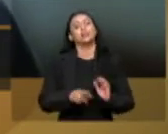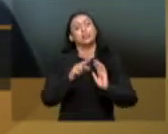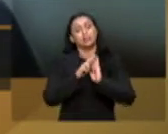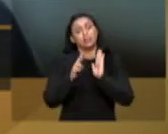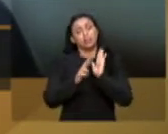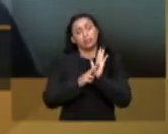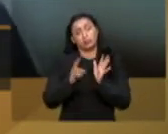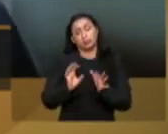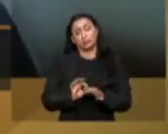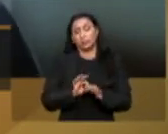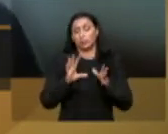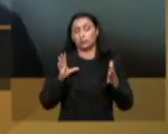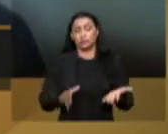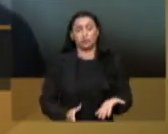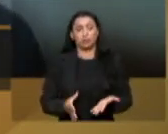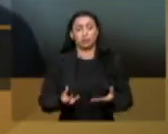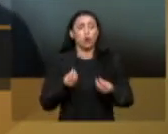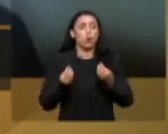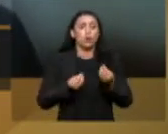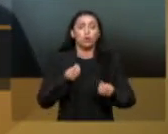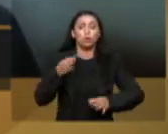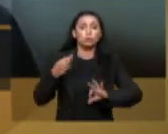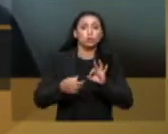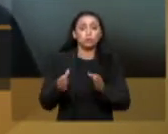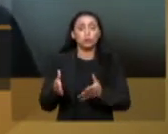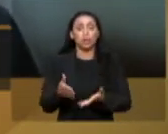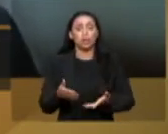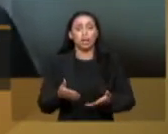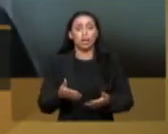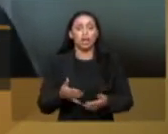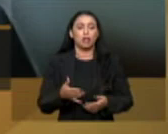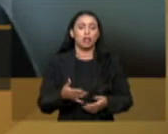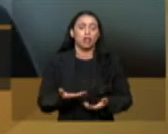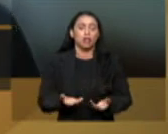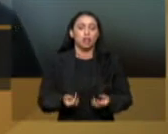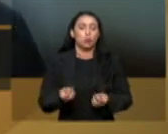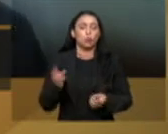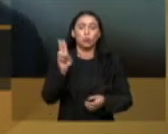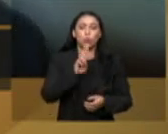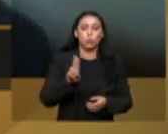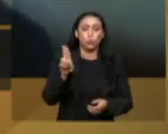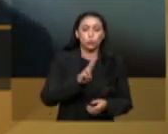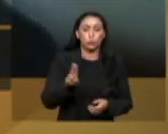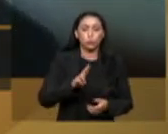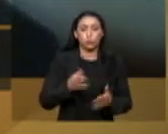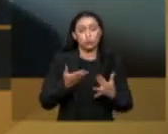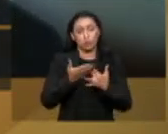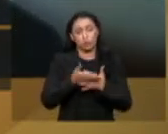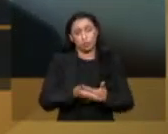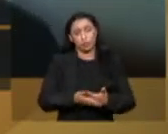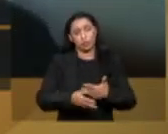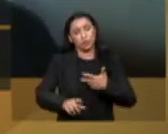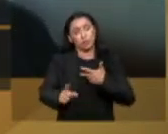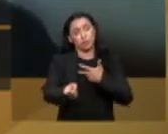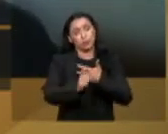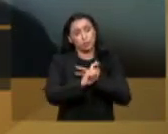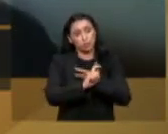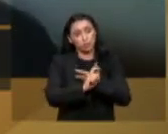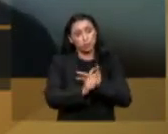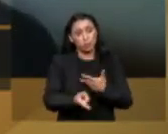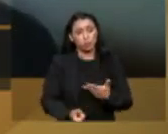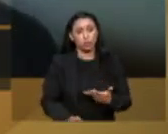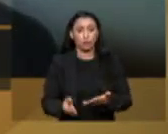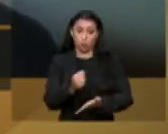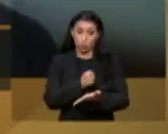pelo regulamento que autorize, de modo a justificar a manipulação das alíquotas por ato do Poder Executivo. E